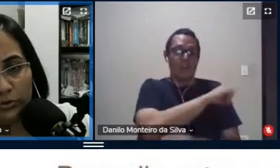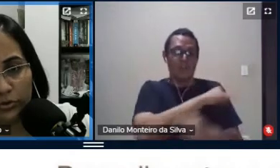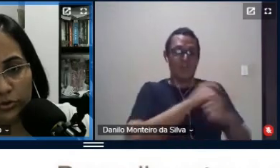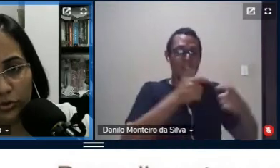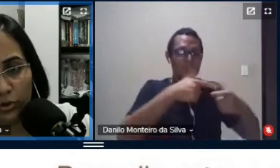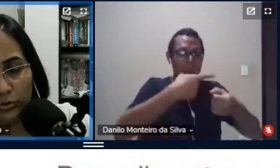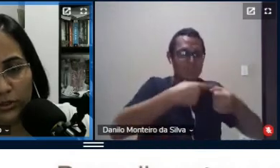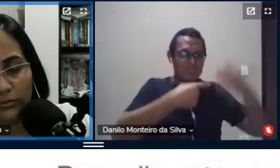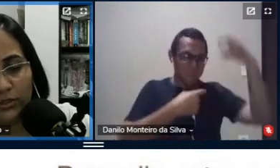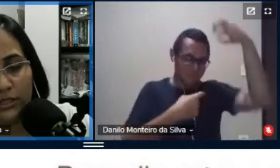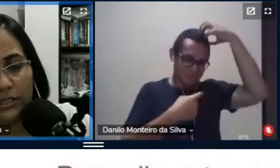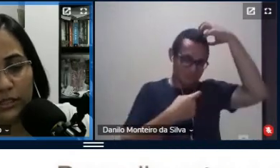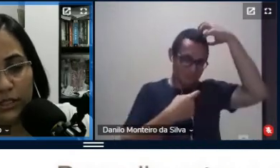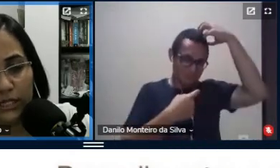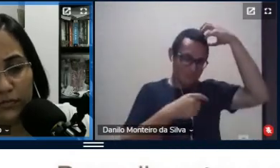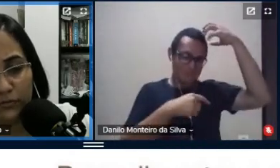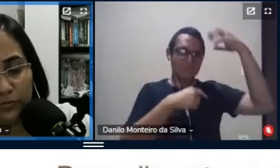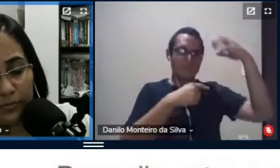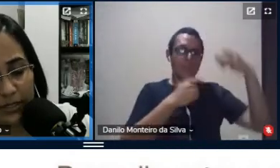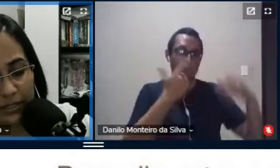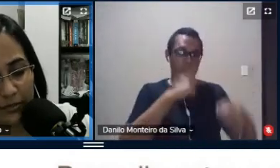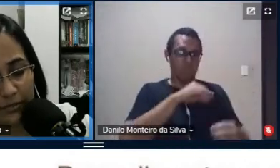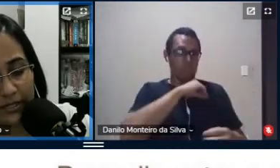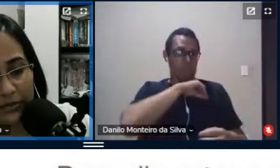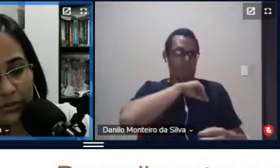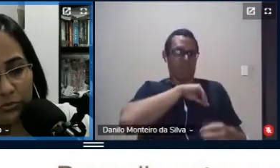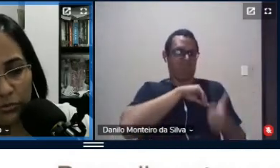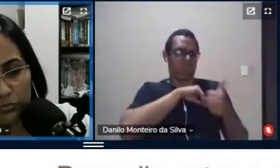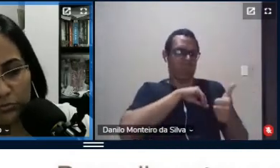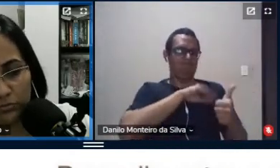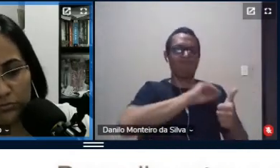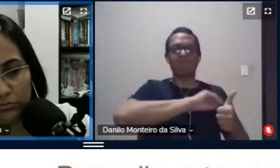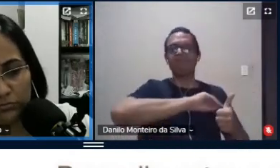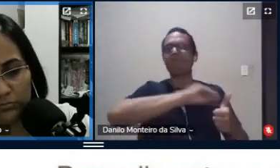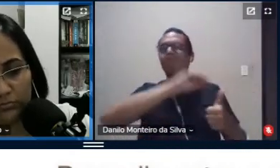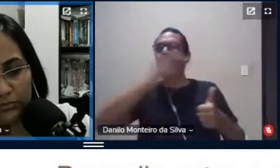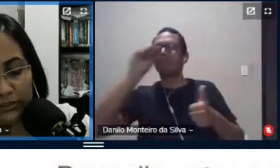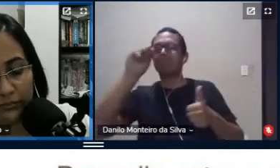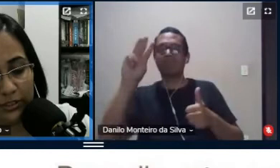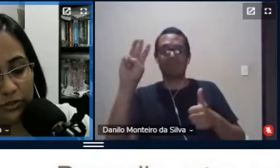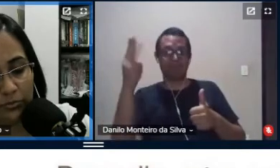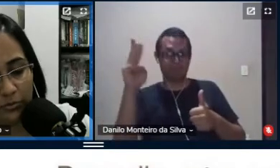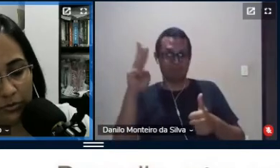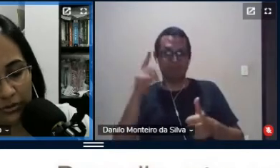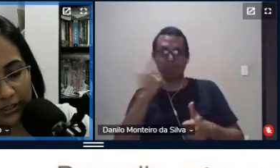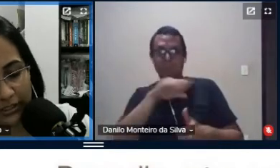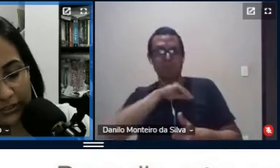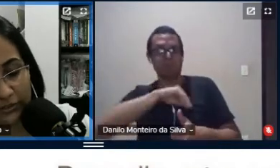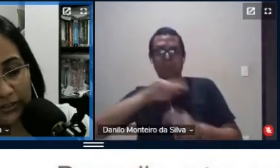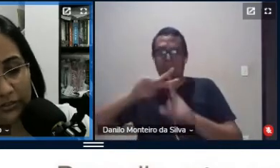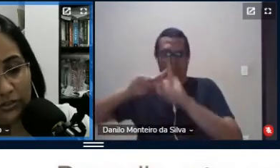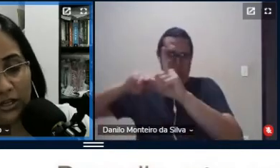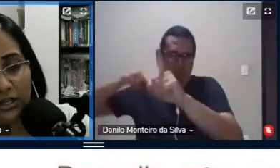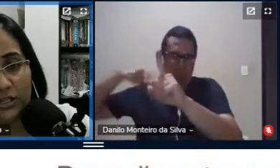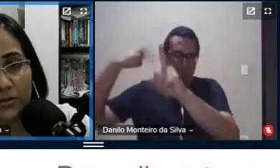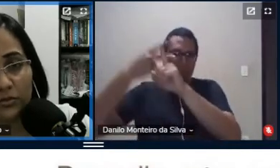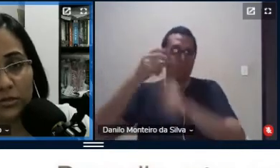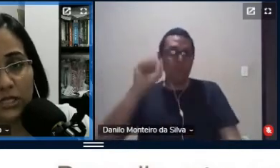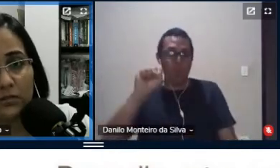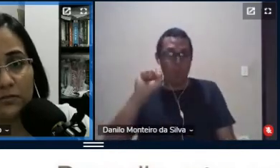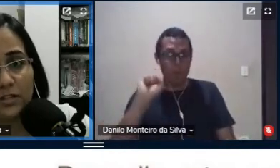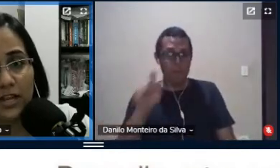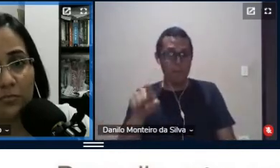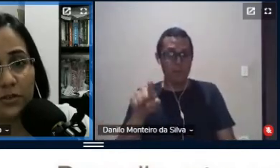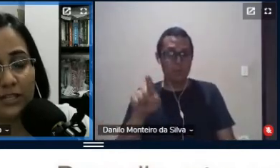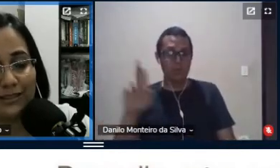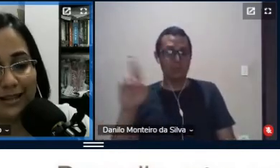como inspetor de solda, e aí ele foi pro Maranhão para ganhar 8 mil. Até falei isso pros meninos integrados, eles falaram assim, nossa, mas tudo